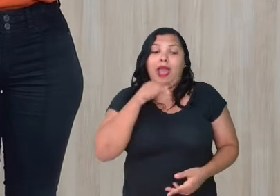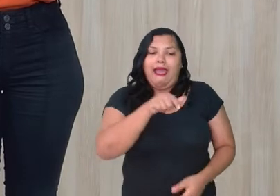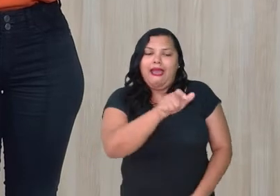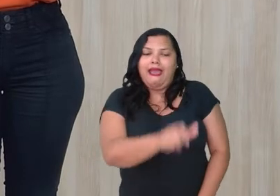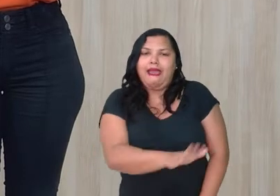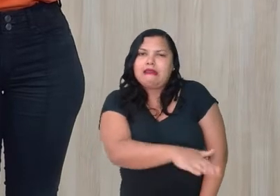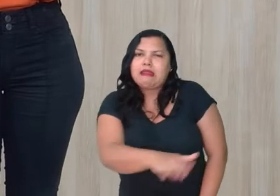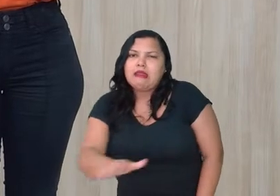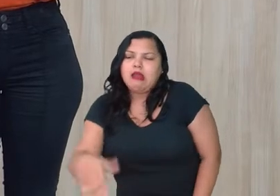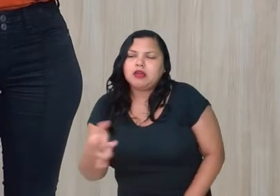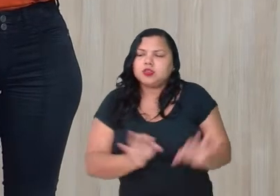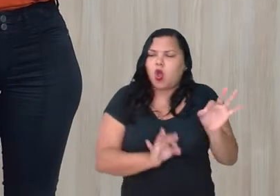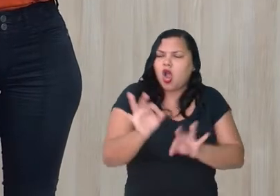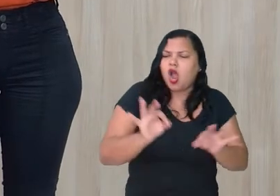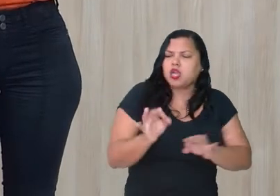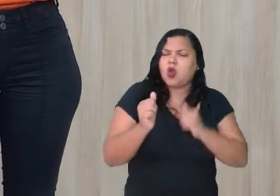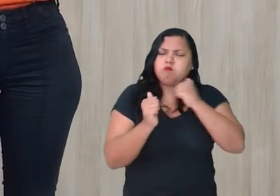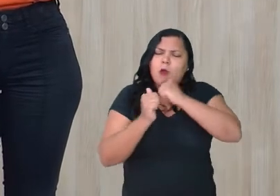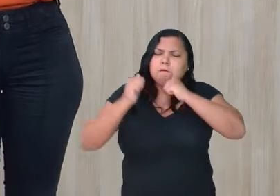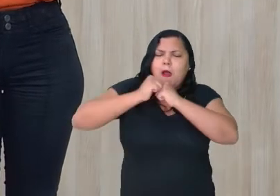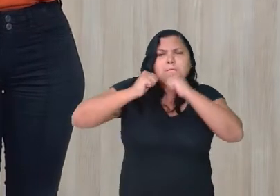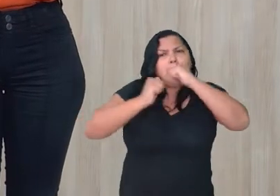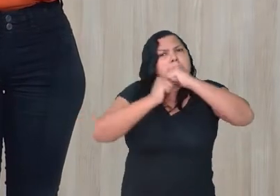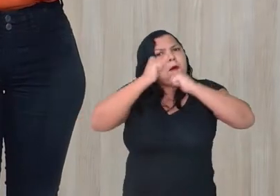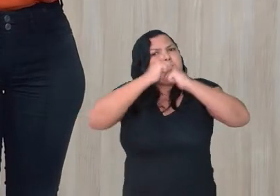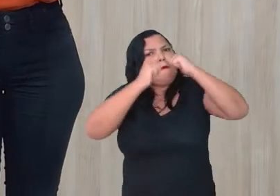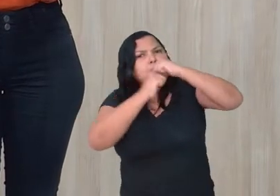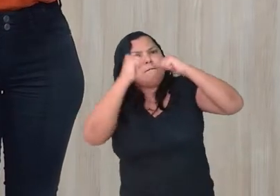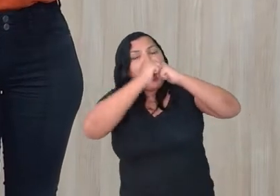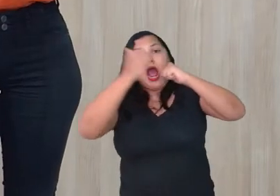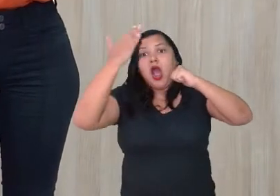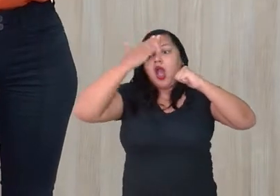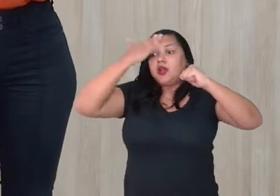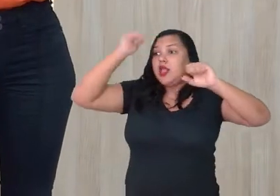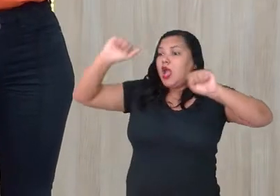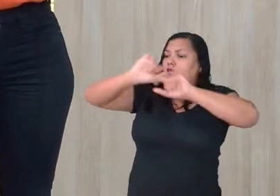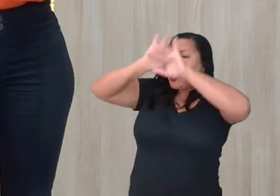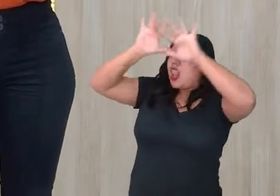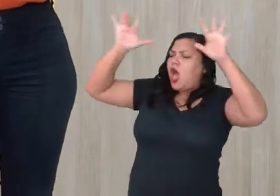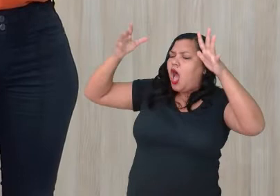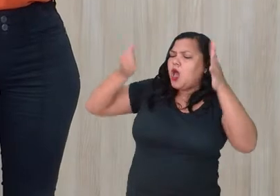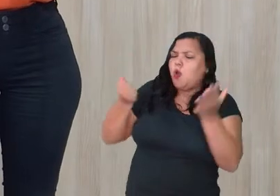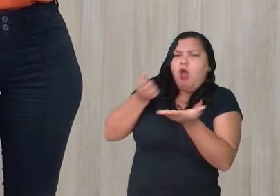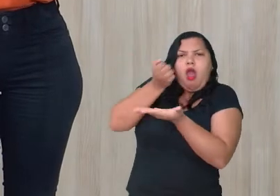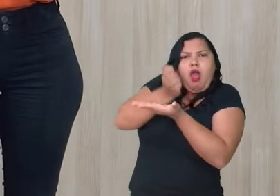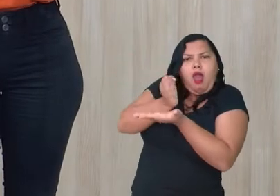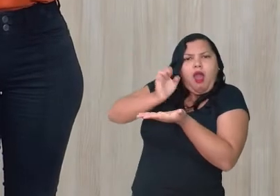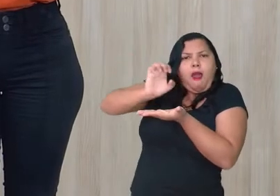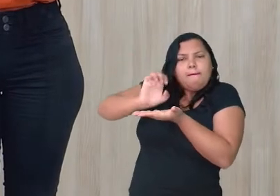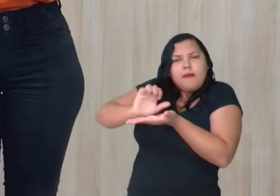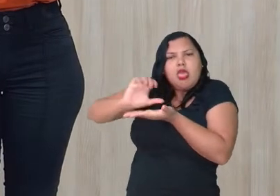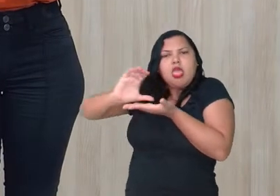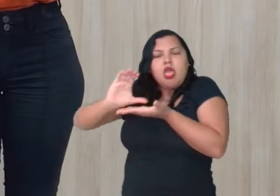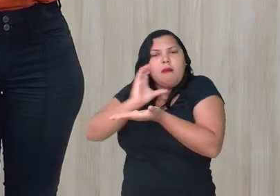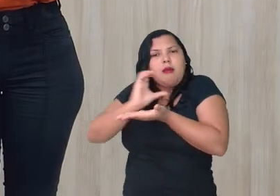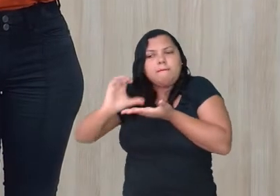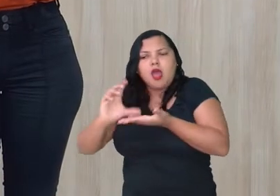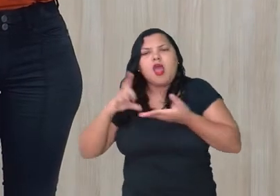construa suas hipóteses e se alfabetize, entenda de verdade como funciona esse sistema de escrita.